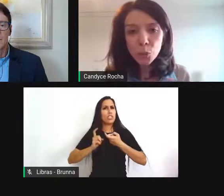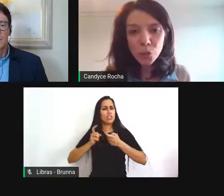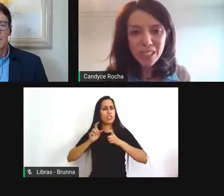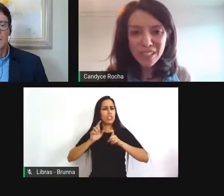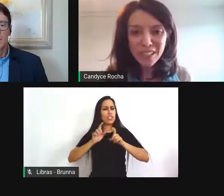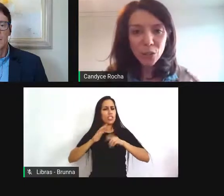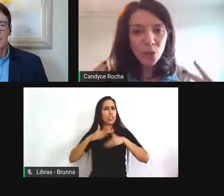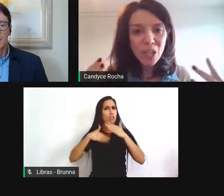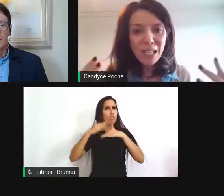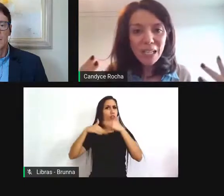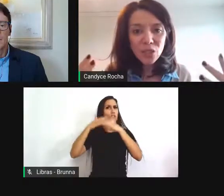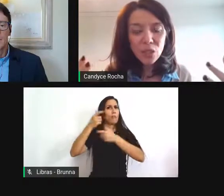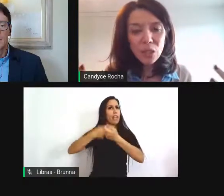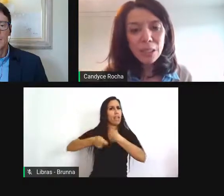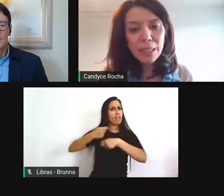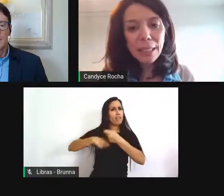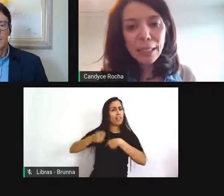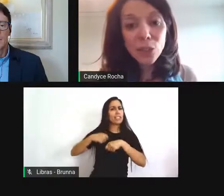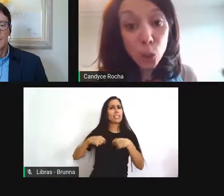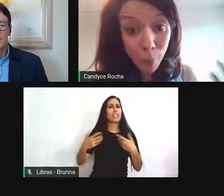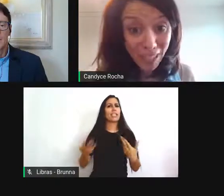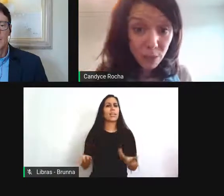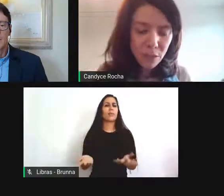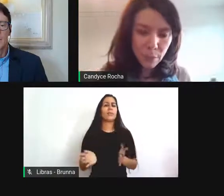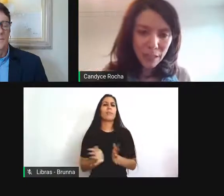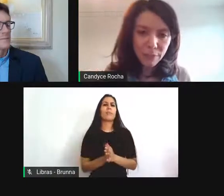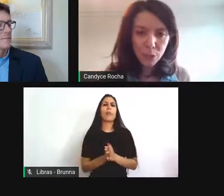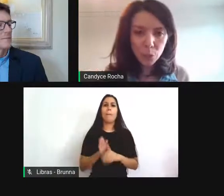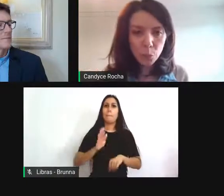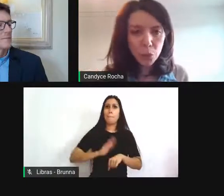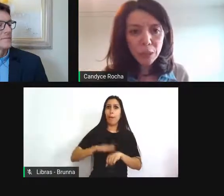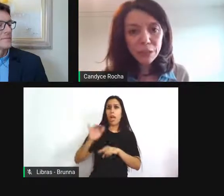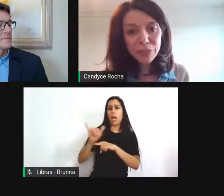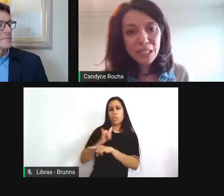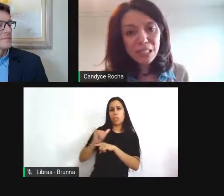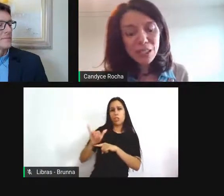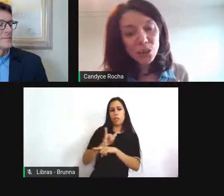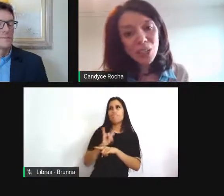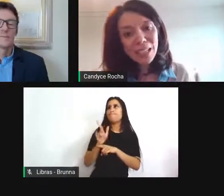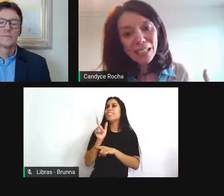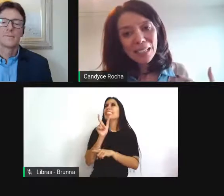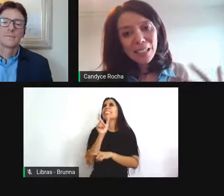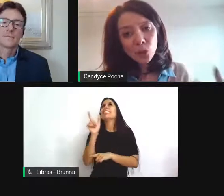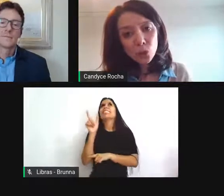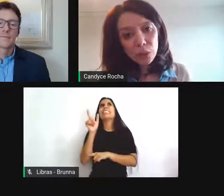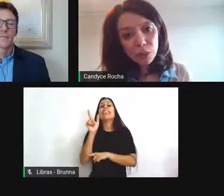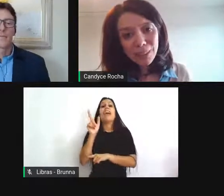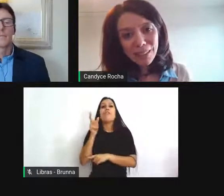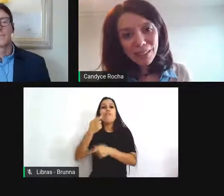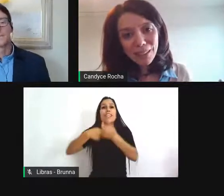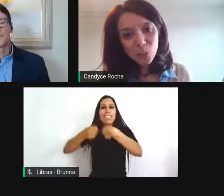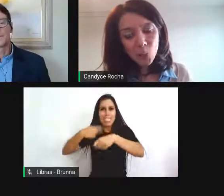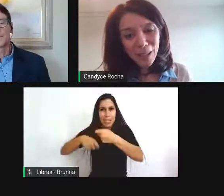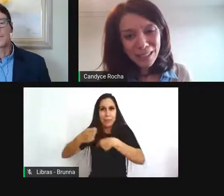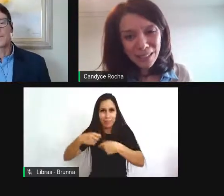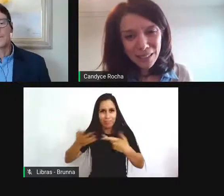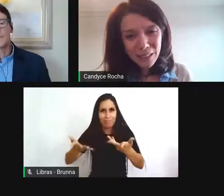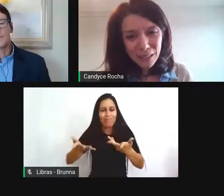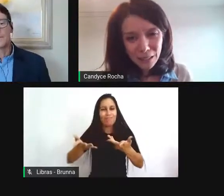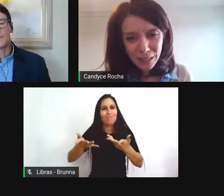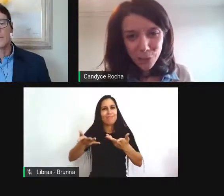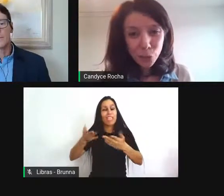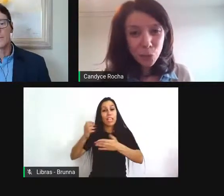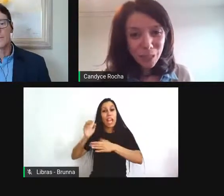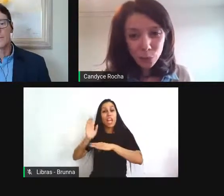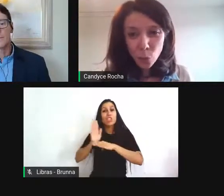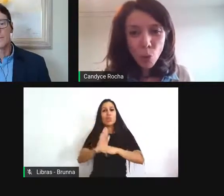de mecanismos financeiros, de instrumentos, é a palavra que eu estou procurando, financeiros, que ajudam os